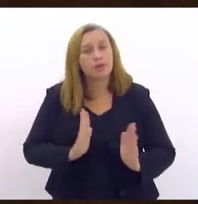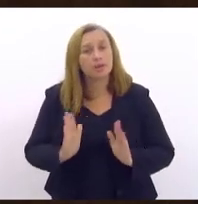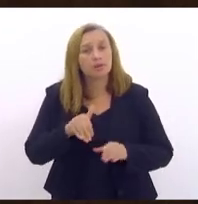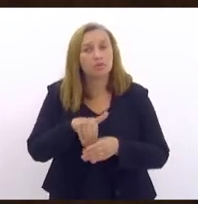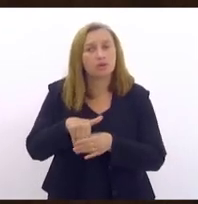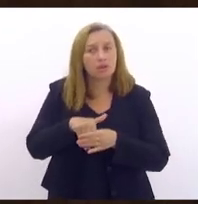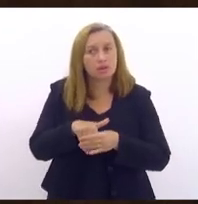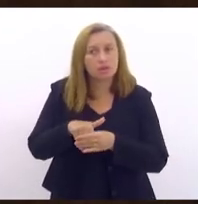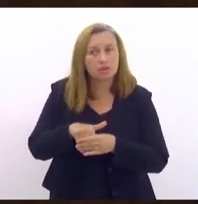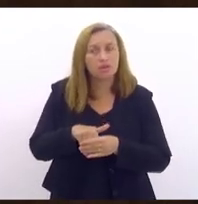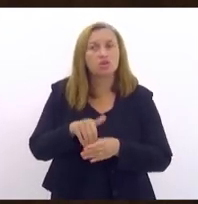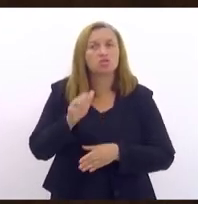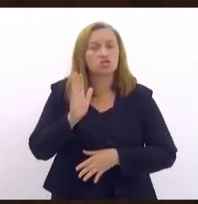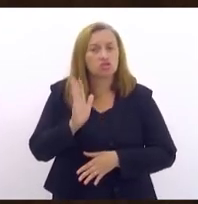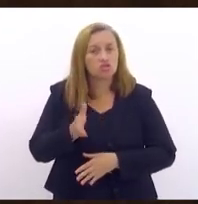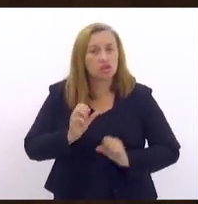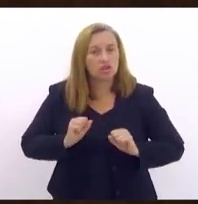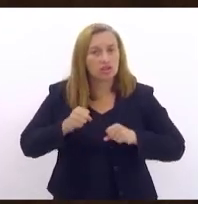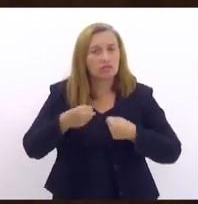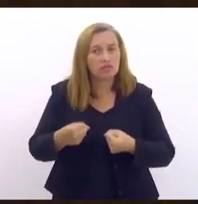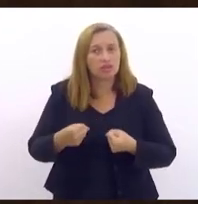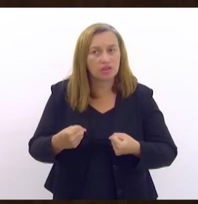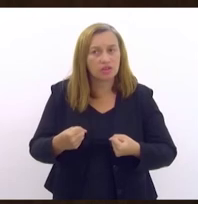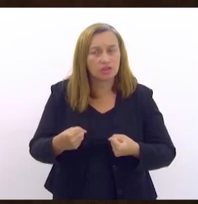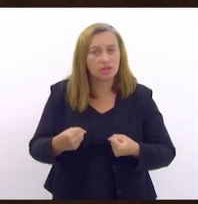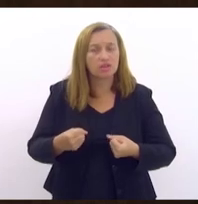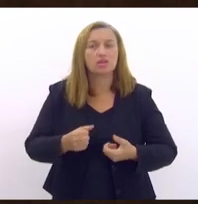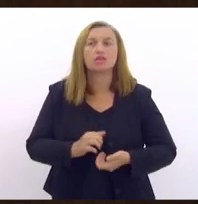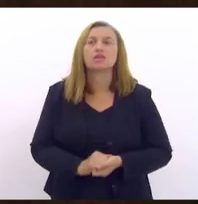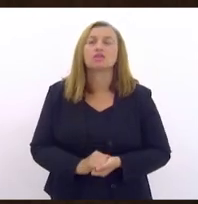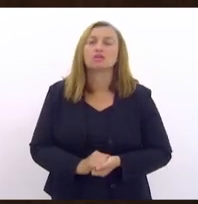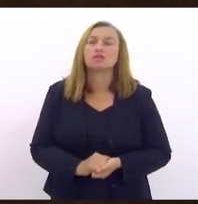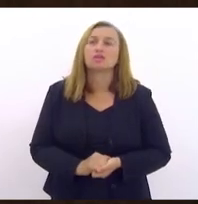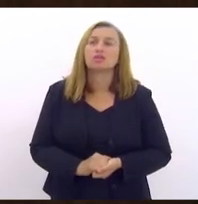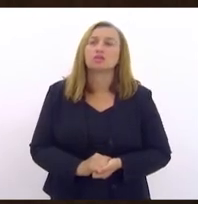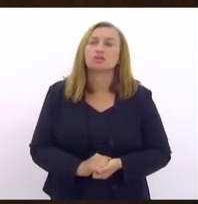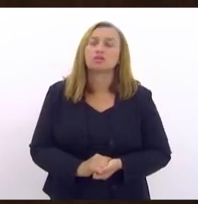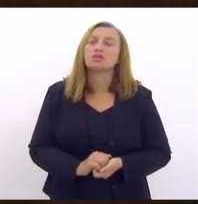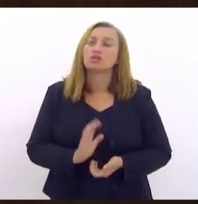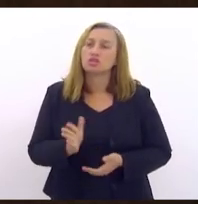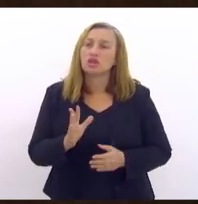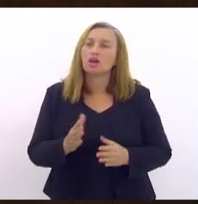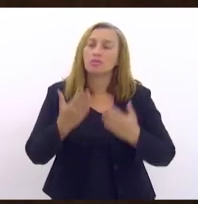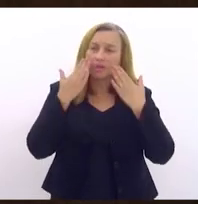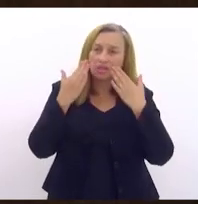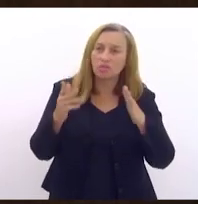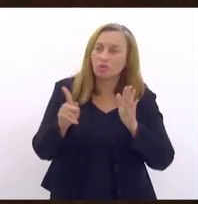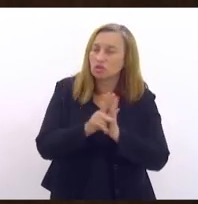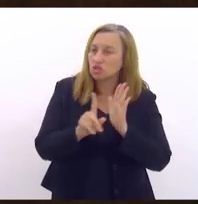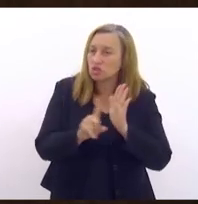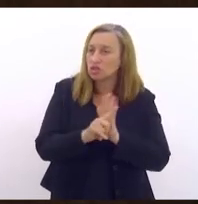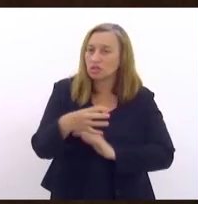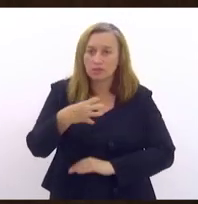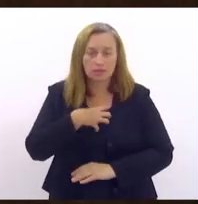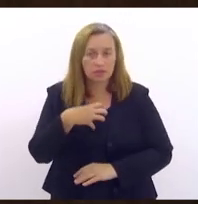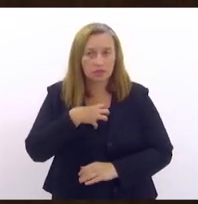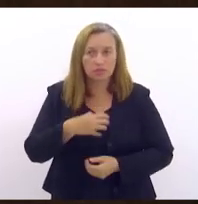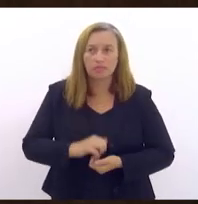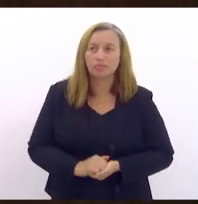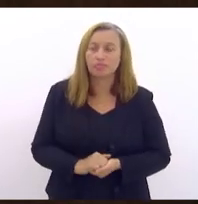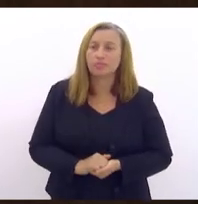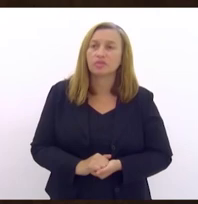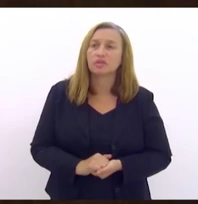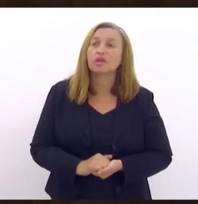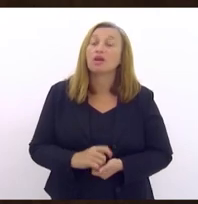eleitoral, já defendi a posição similar, como apresentei projeto de lei nesse sentido.